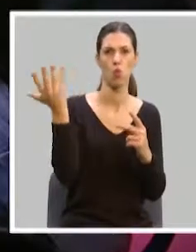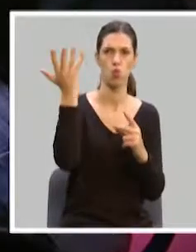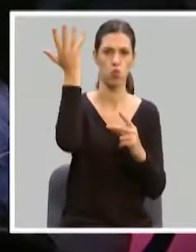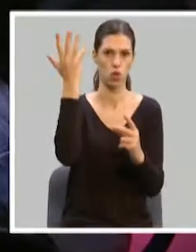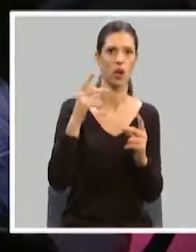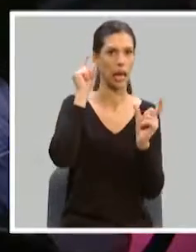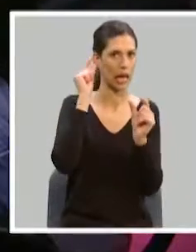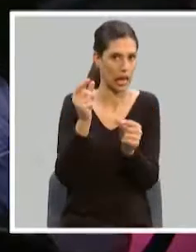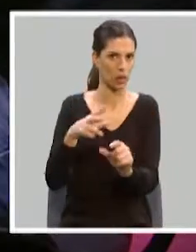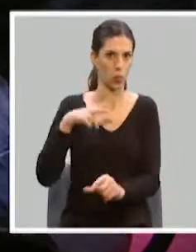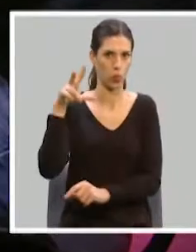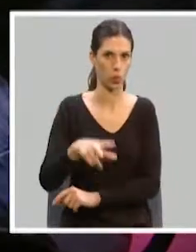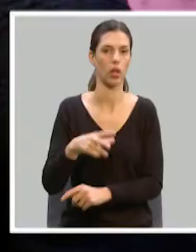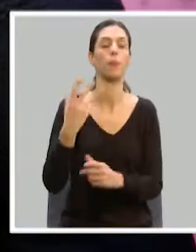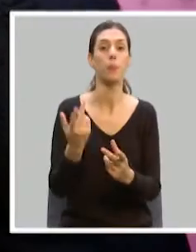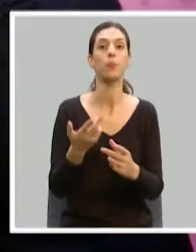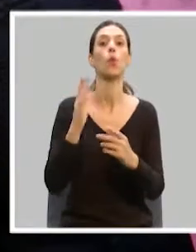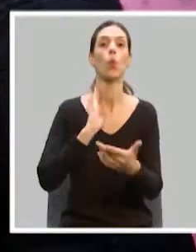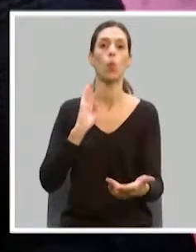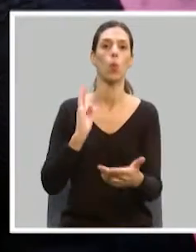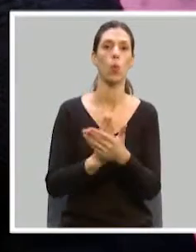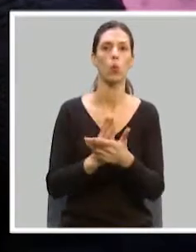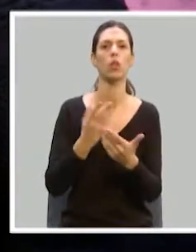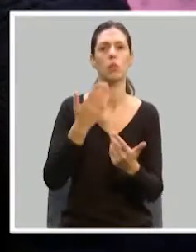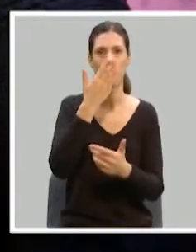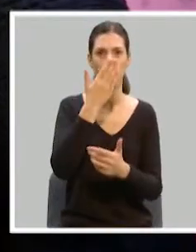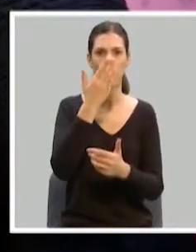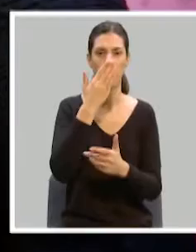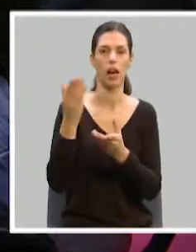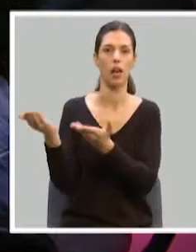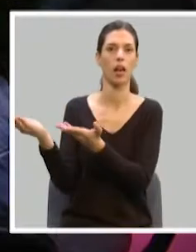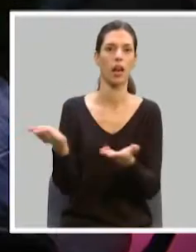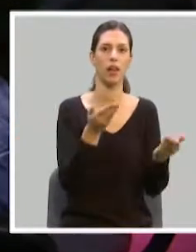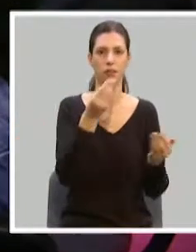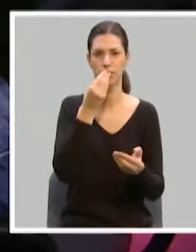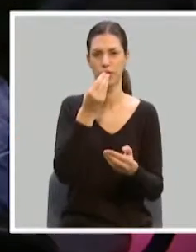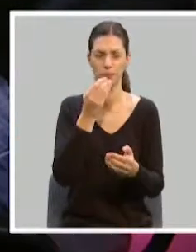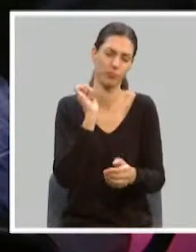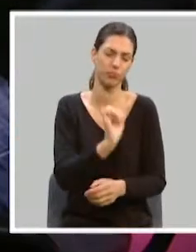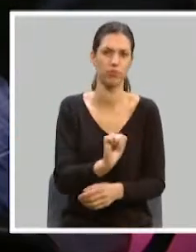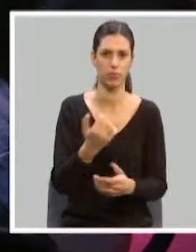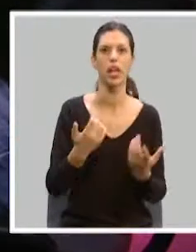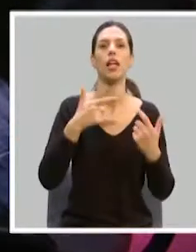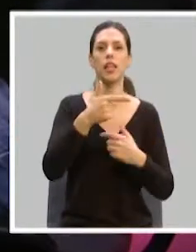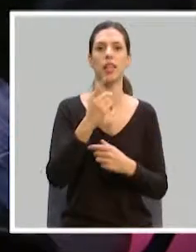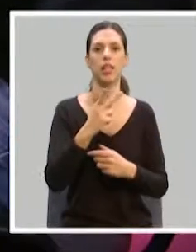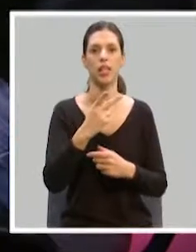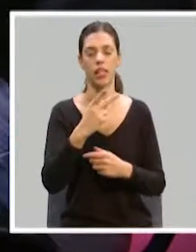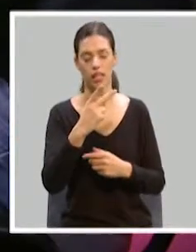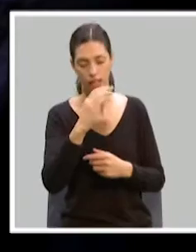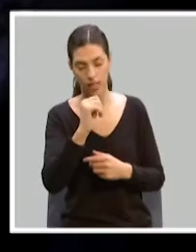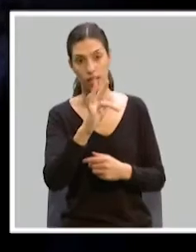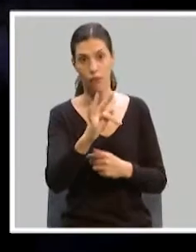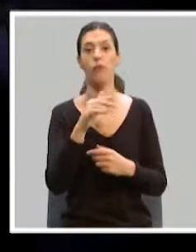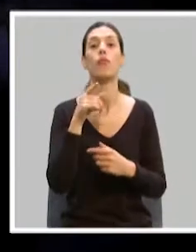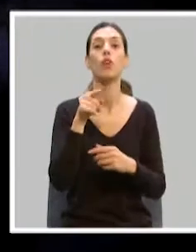o último programa que eles fizeram fizeram no restaurante que quase Cantina da tsf e o nesse dia acho que descobri o que